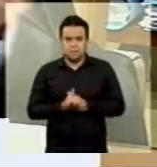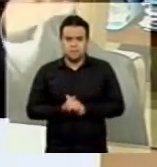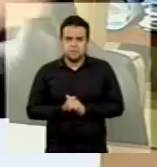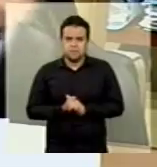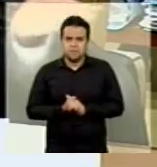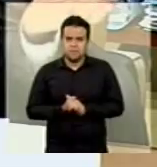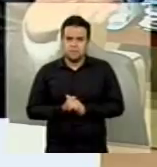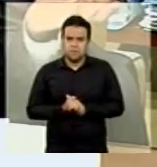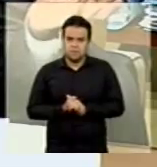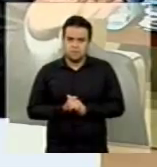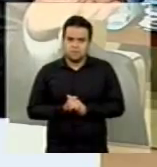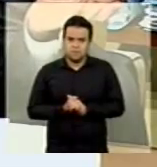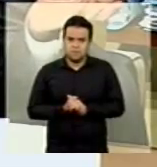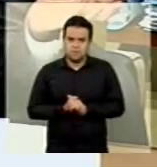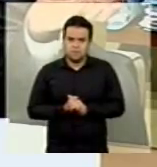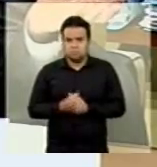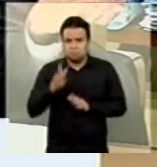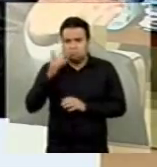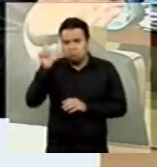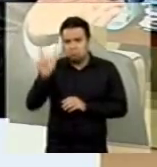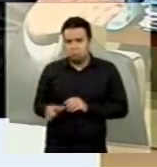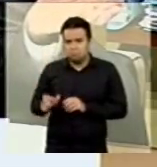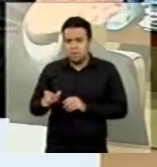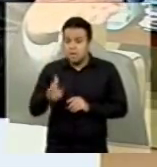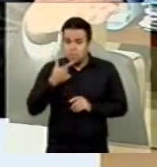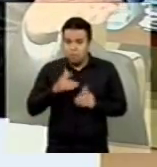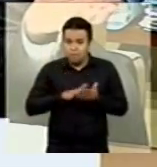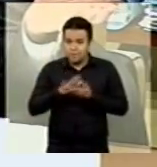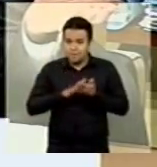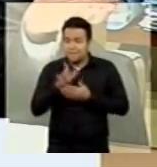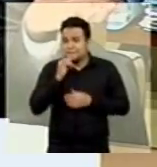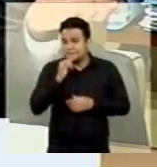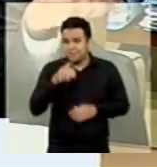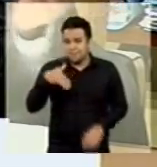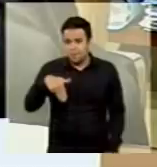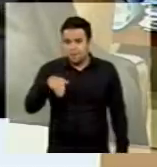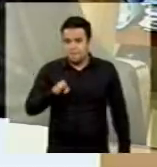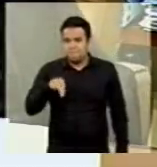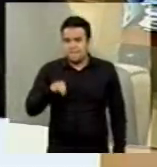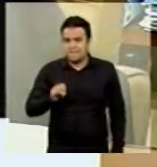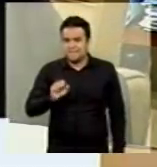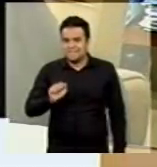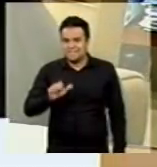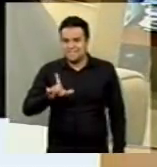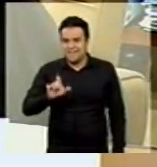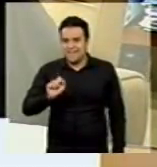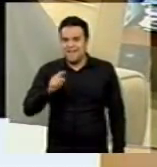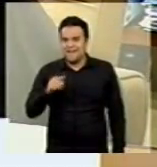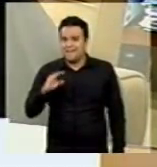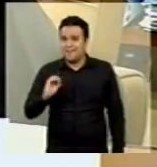os réus. Não se disse isso em relação ao Mensalão. Quantos foram